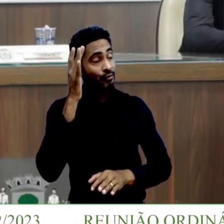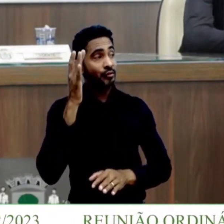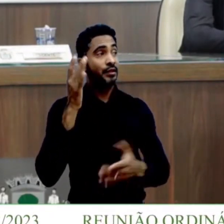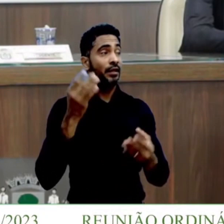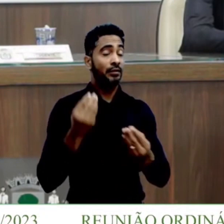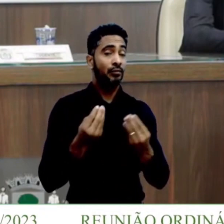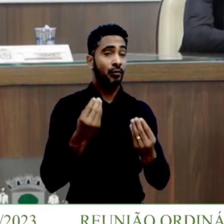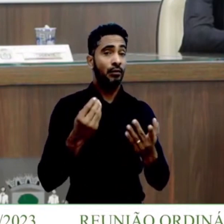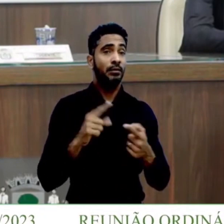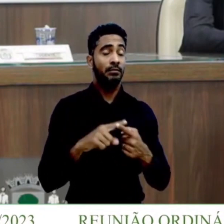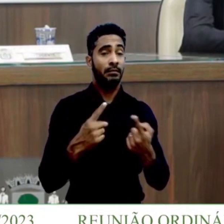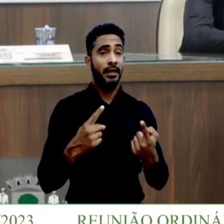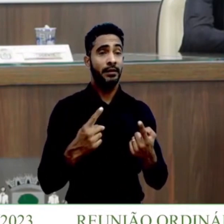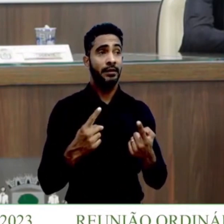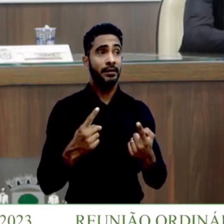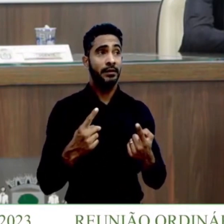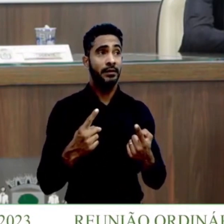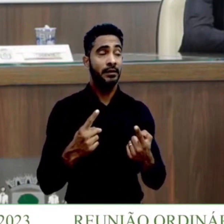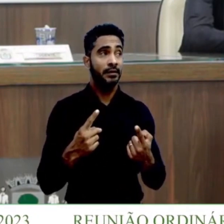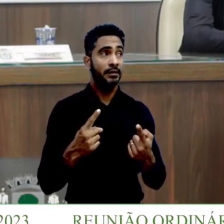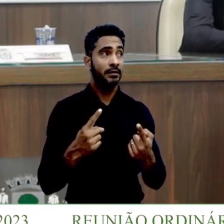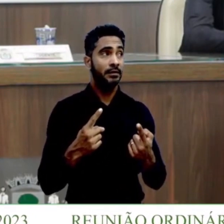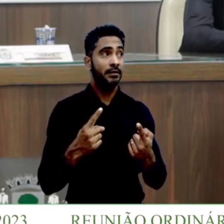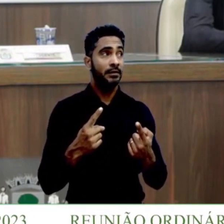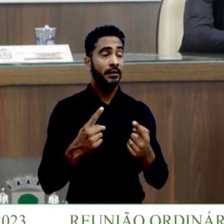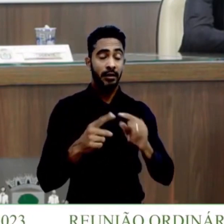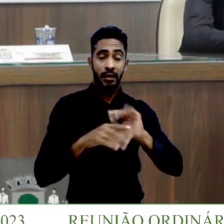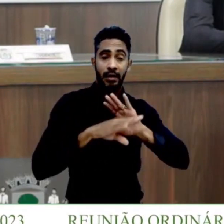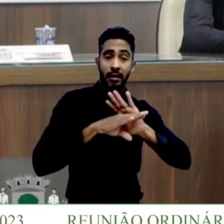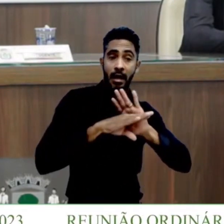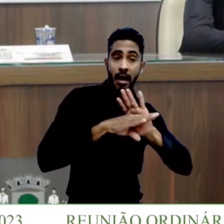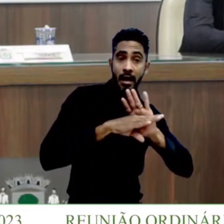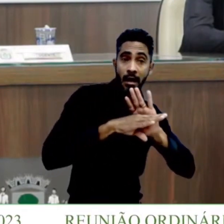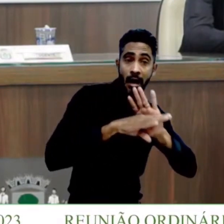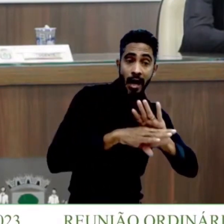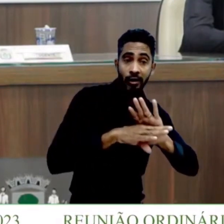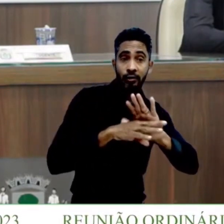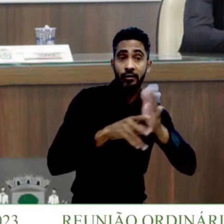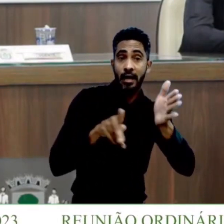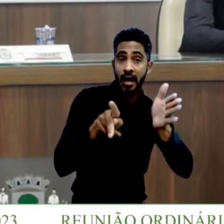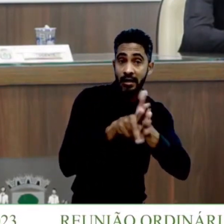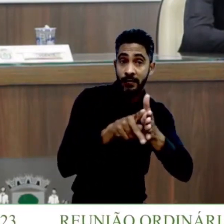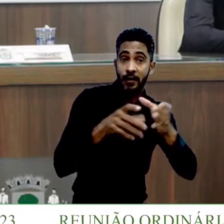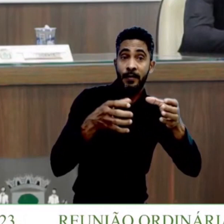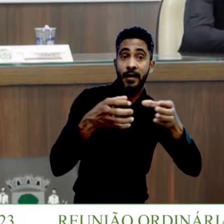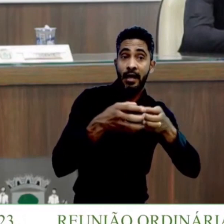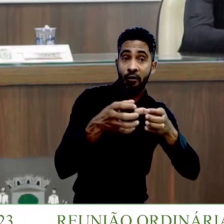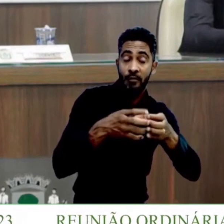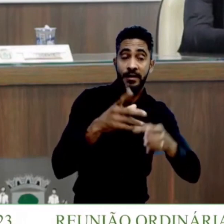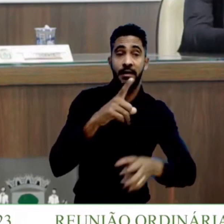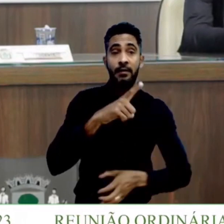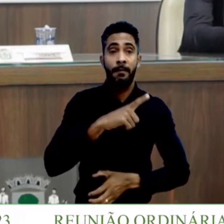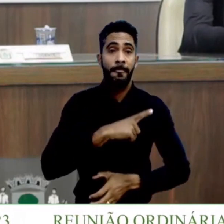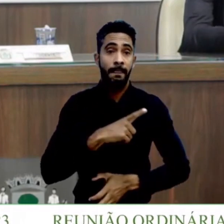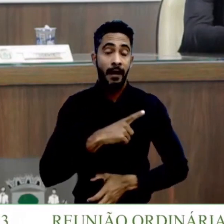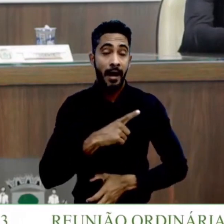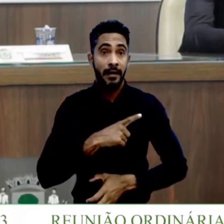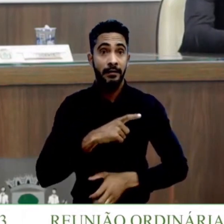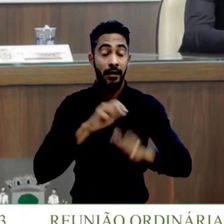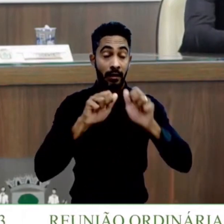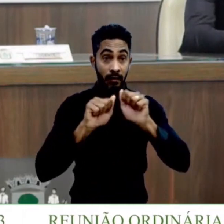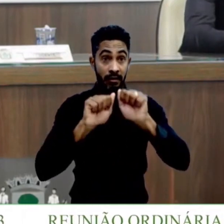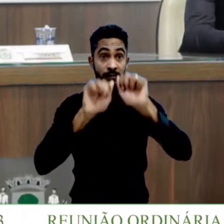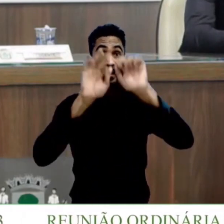mas concomitantemente, de forma que ajude até as próprias comissões a terem uma lucidez